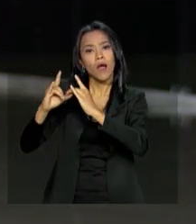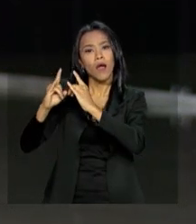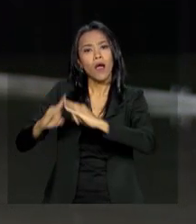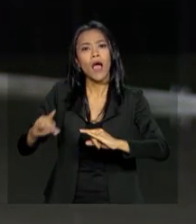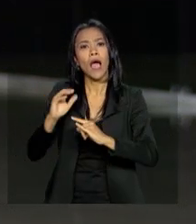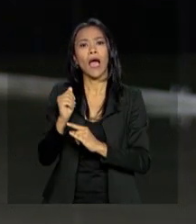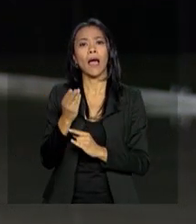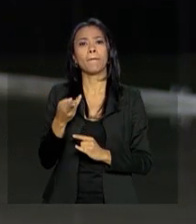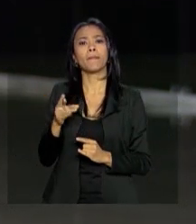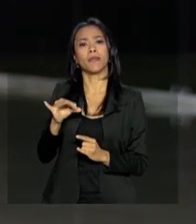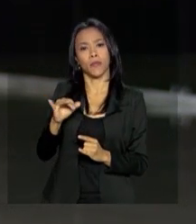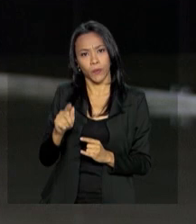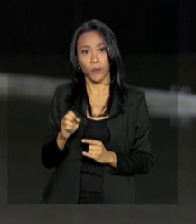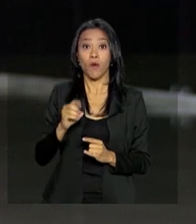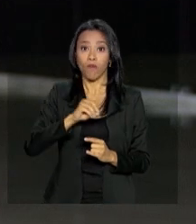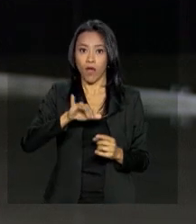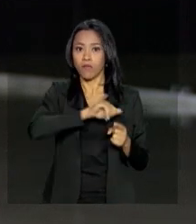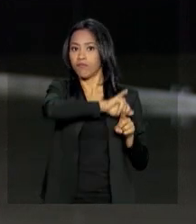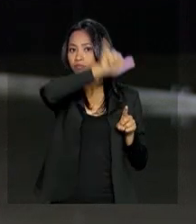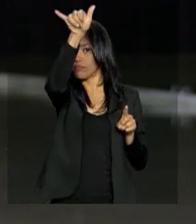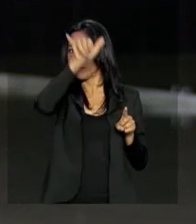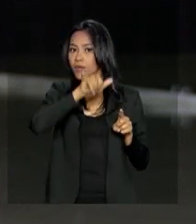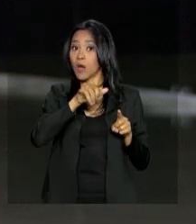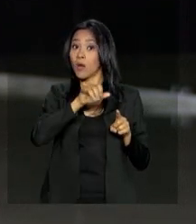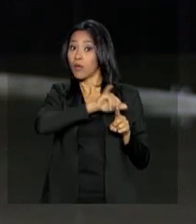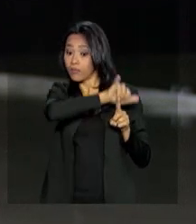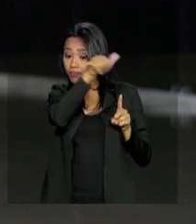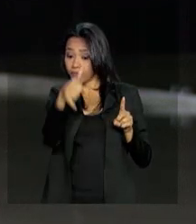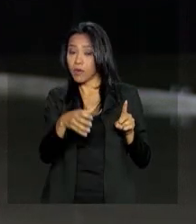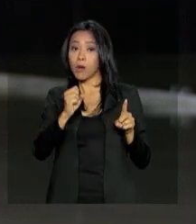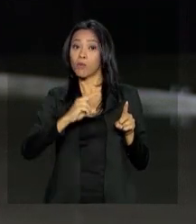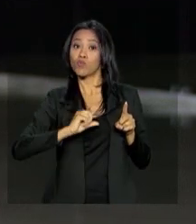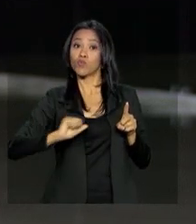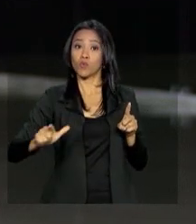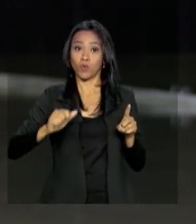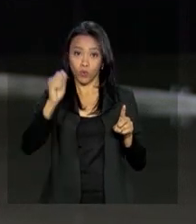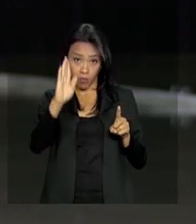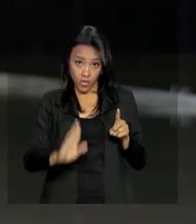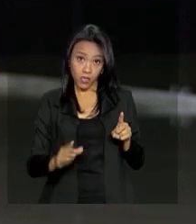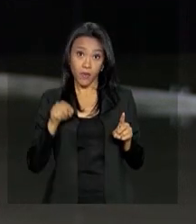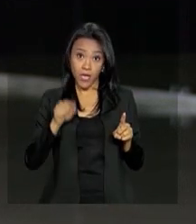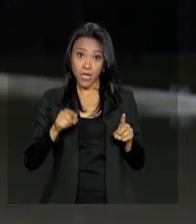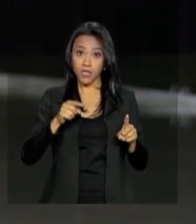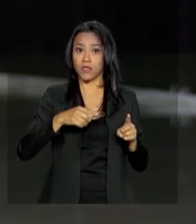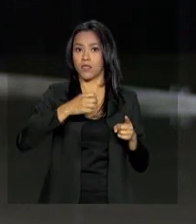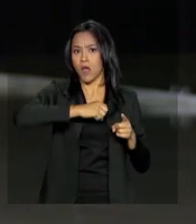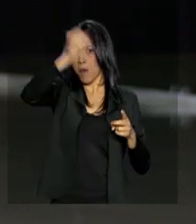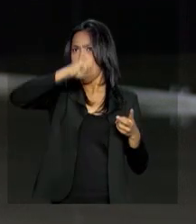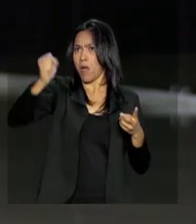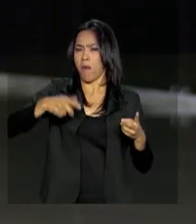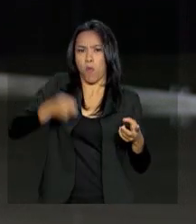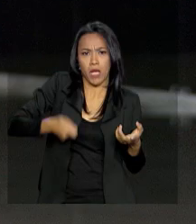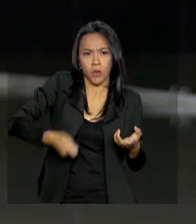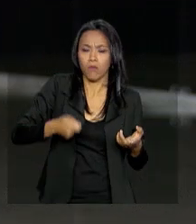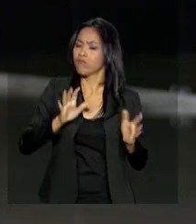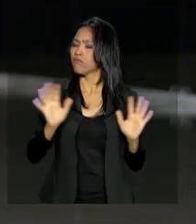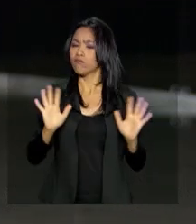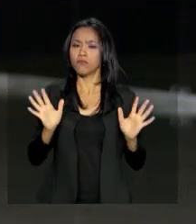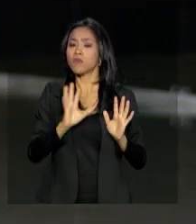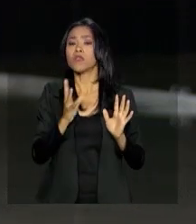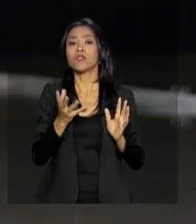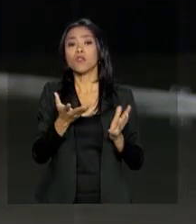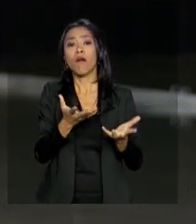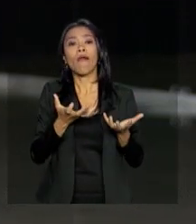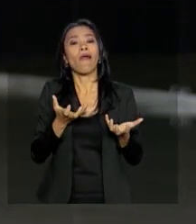roraima com destino às cidades do sul do país esse processo de interiorização não é obrigatório e só participam os